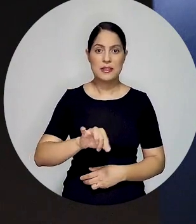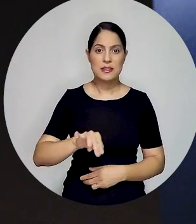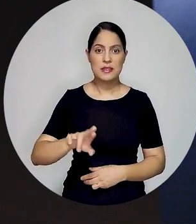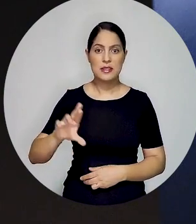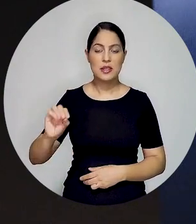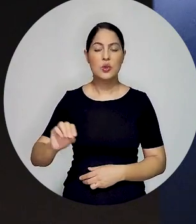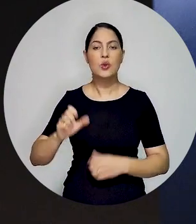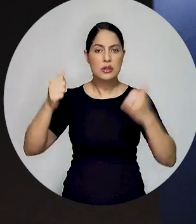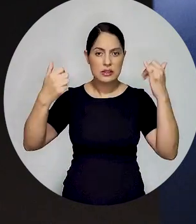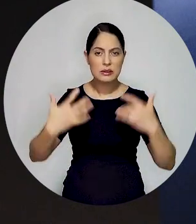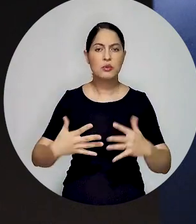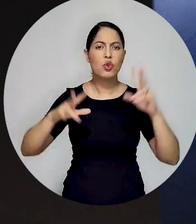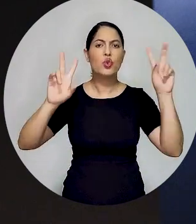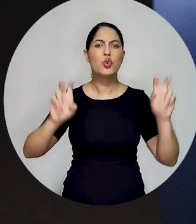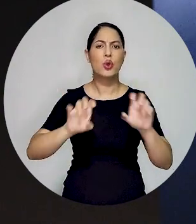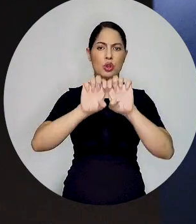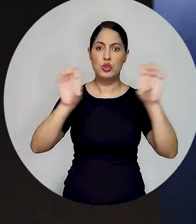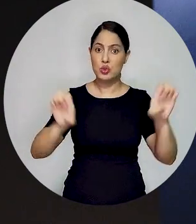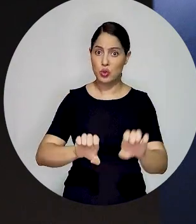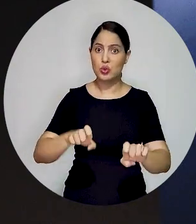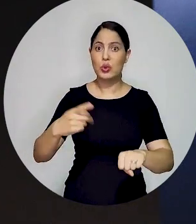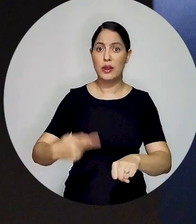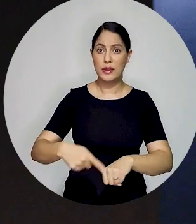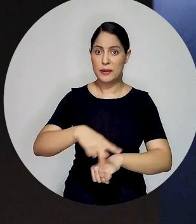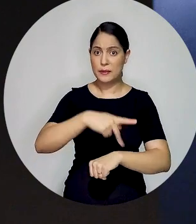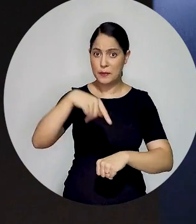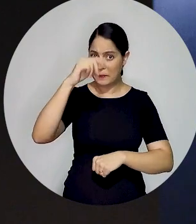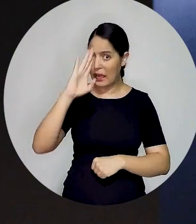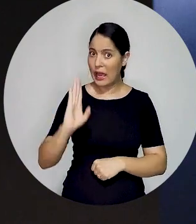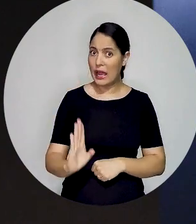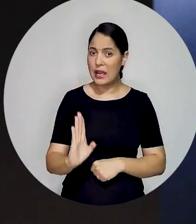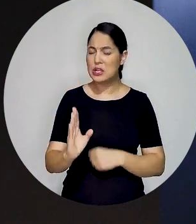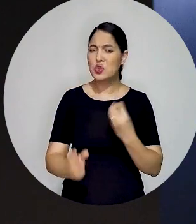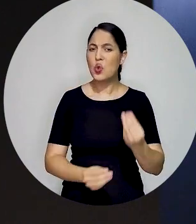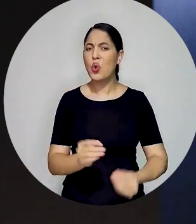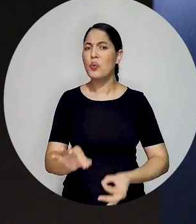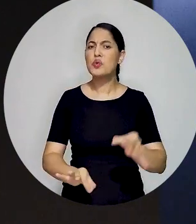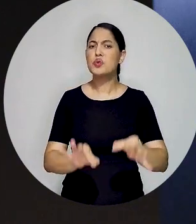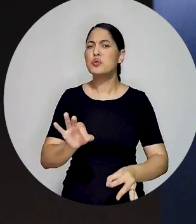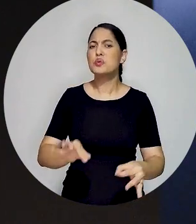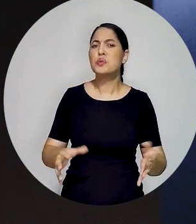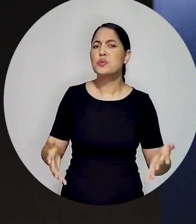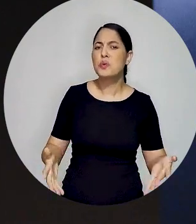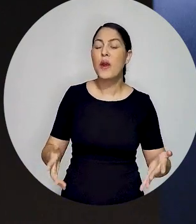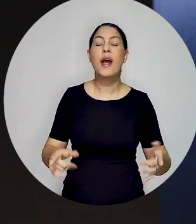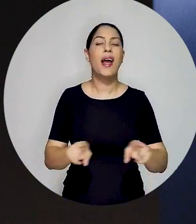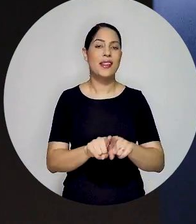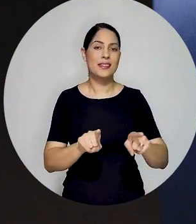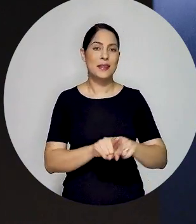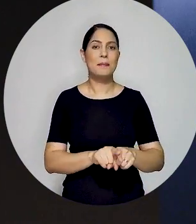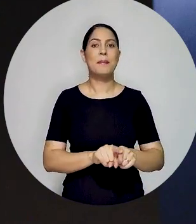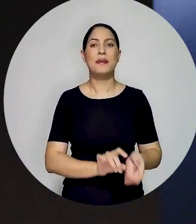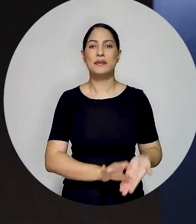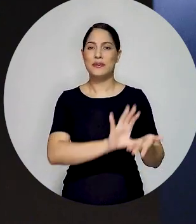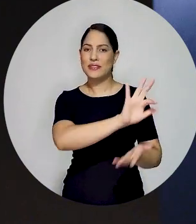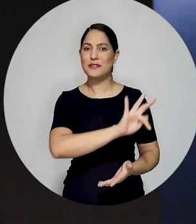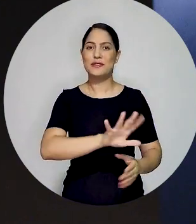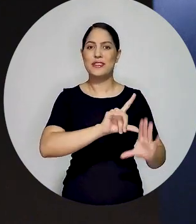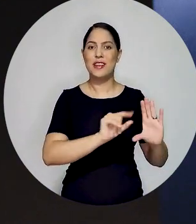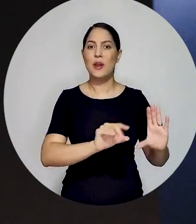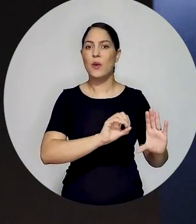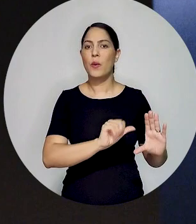Advogada, Cristiane Damasceno, apresentou um panorama do arcabouço jurídico brasileiro e também tratou das